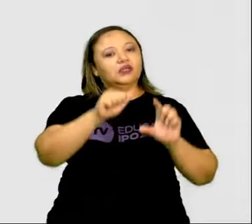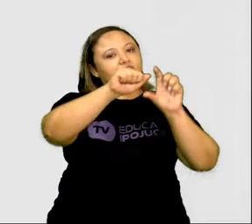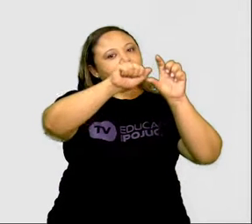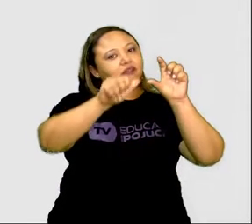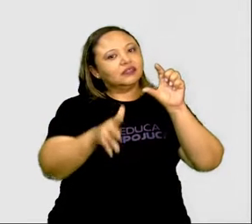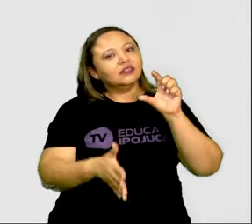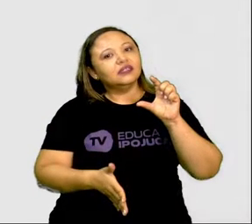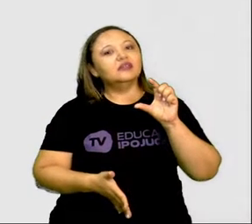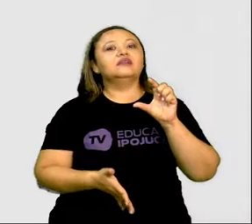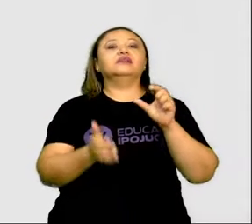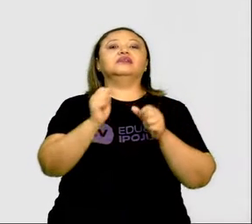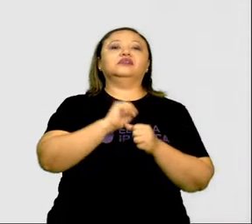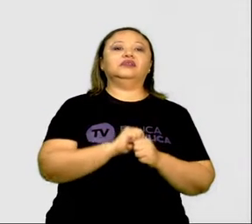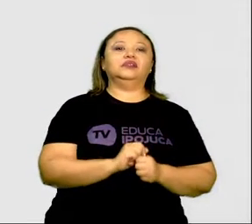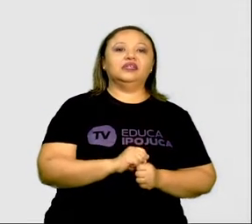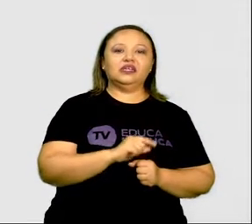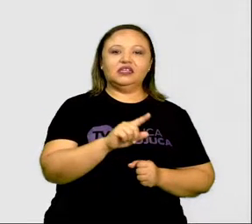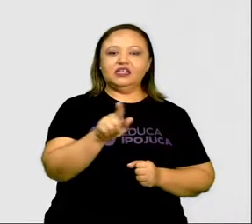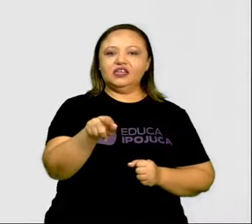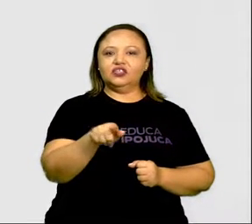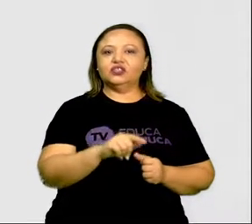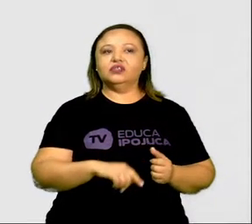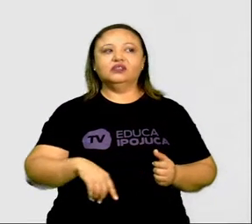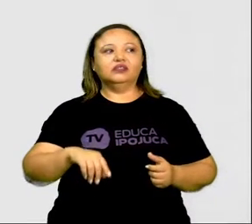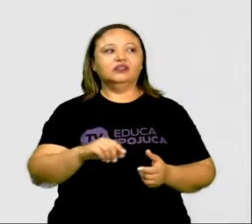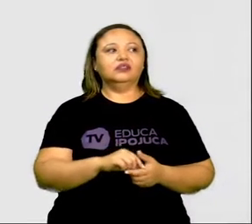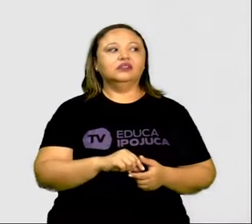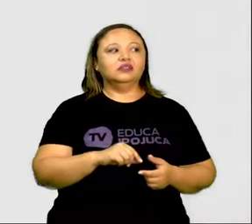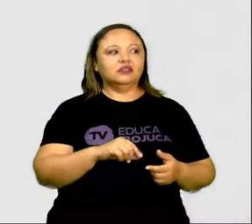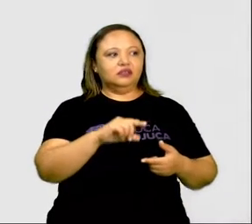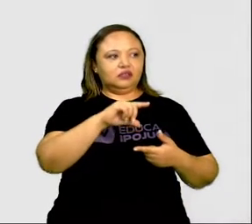de tridimensionalidade, porque ela é